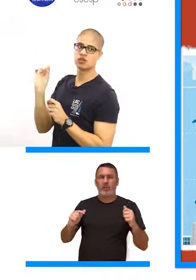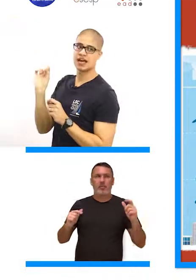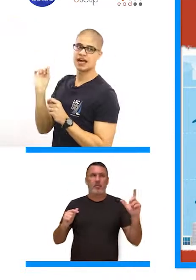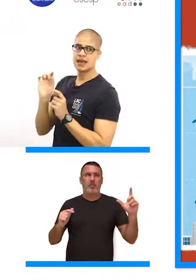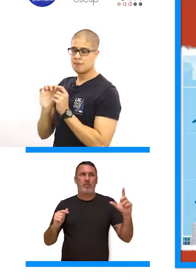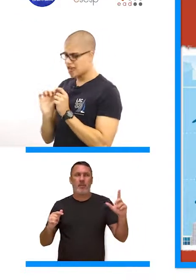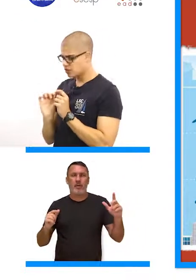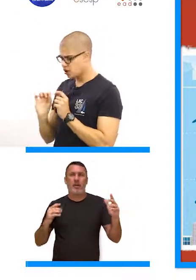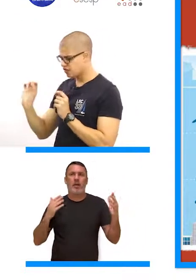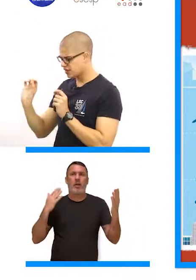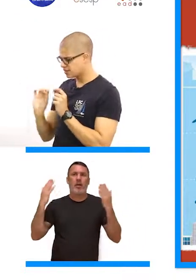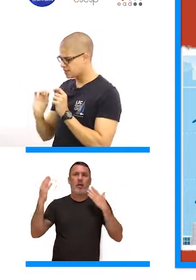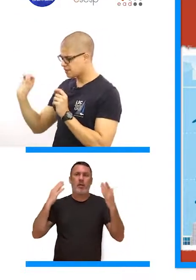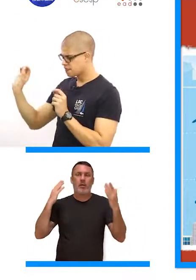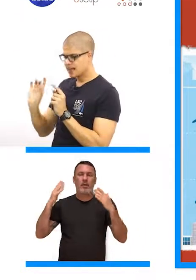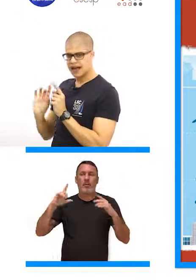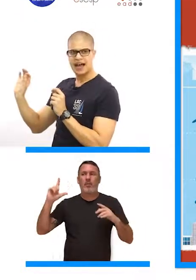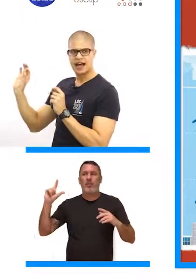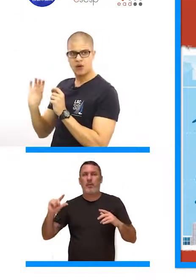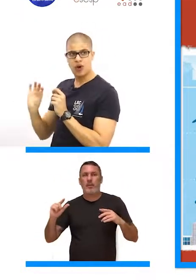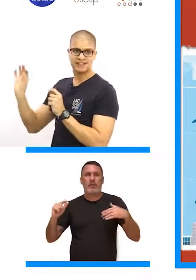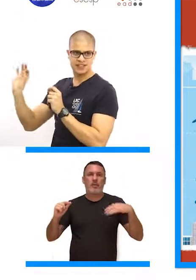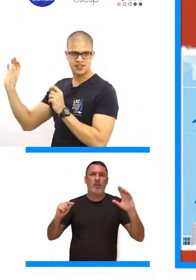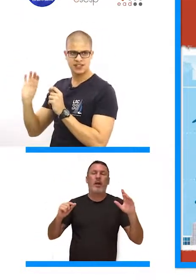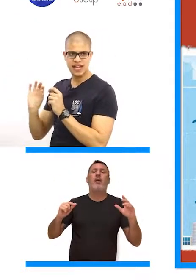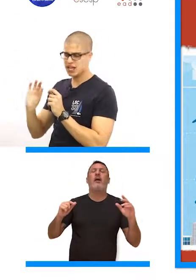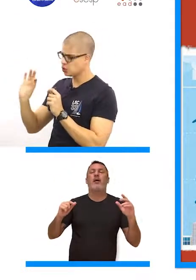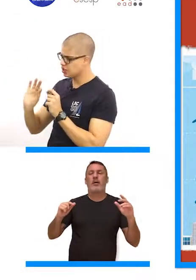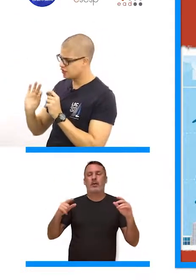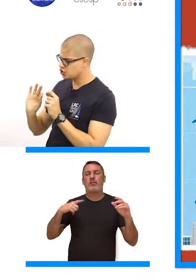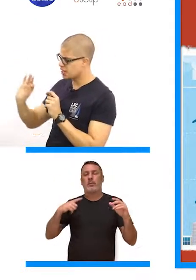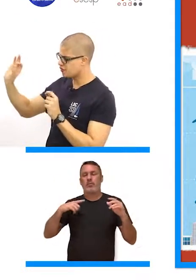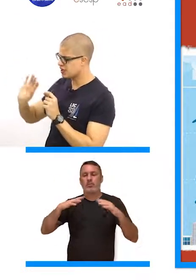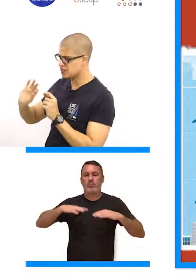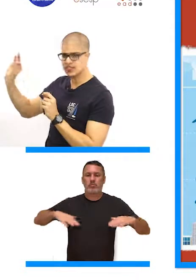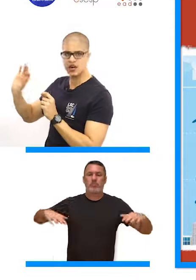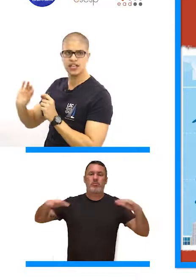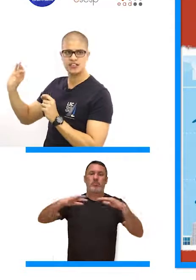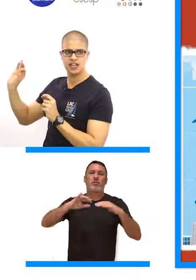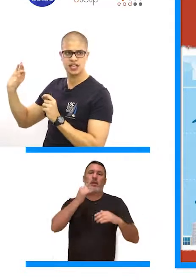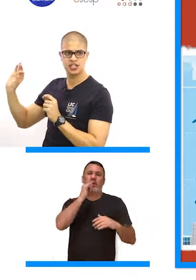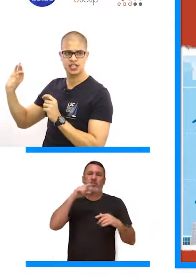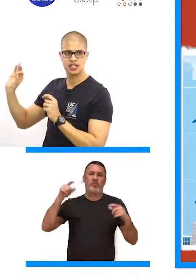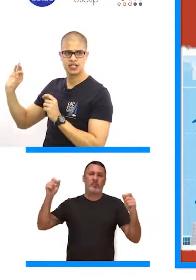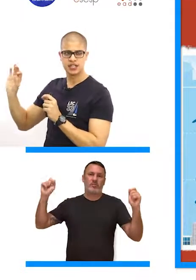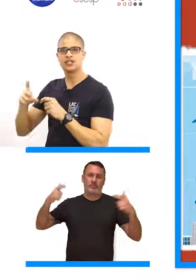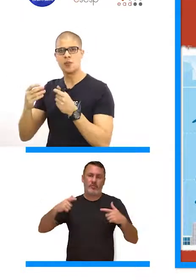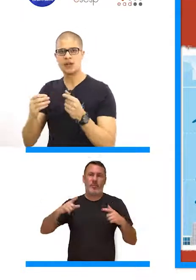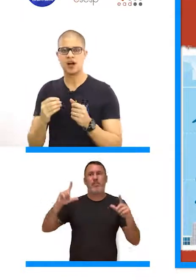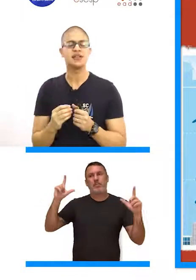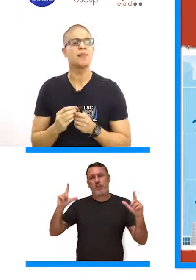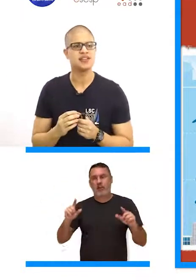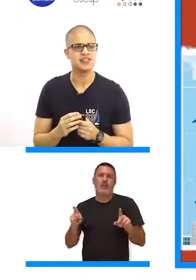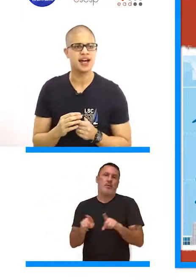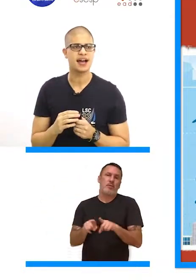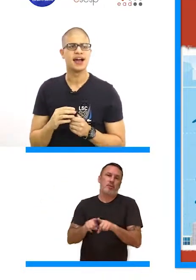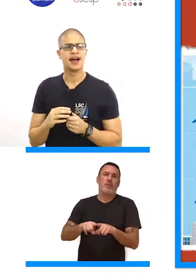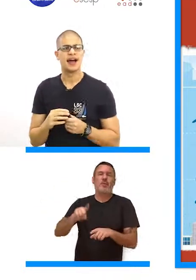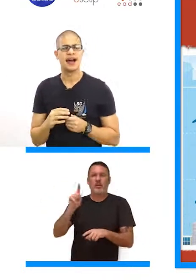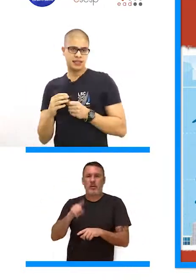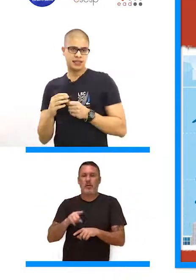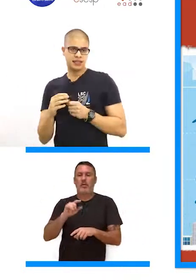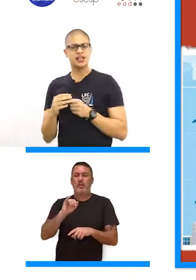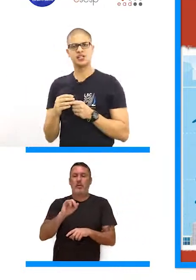radiação solar, menor vai ser a intensidade ou nível de reflexão dessa energia. Então, menor também